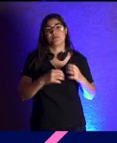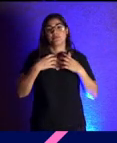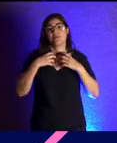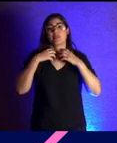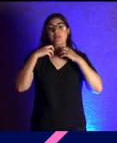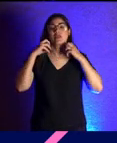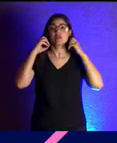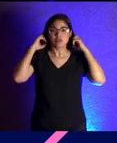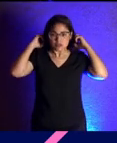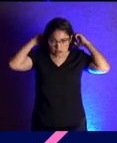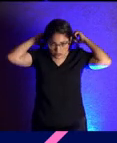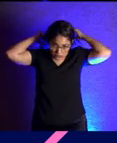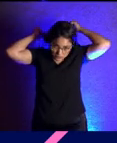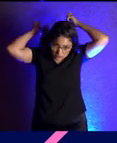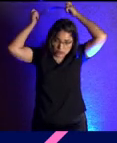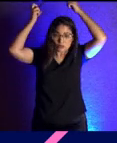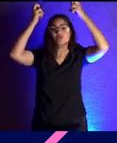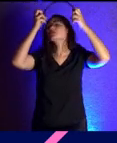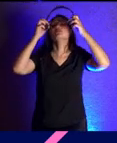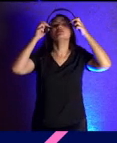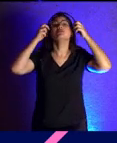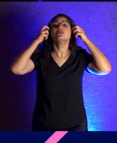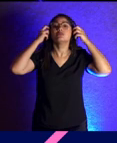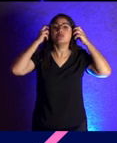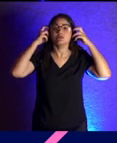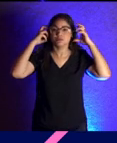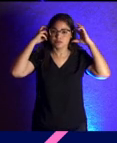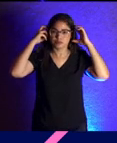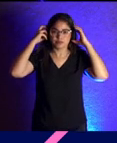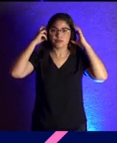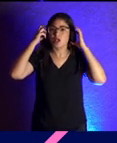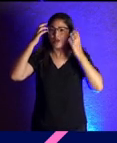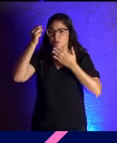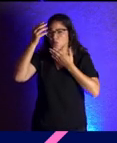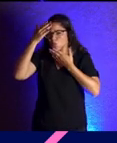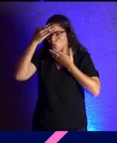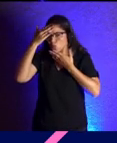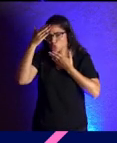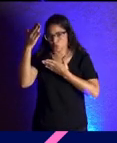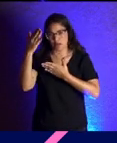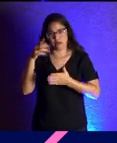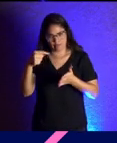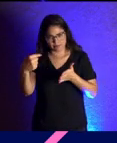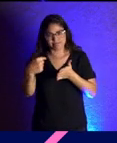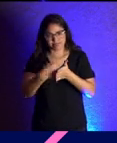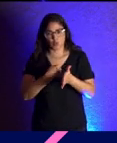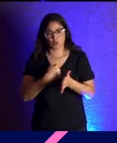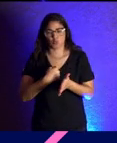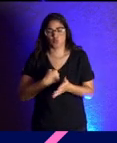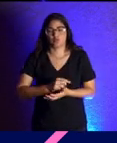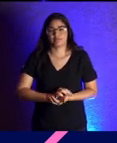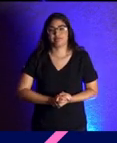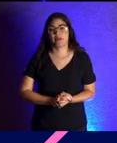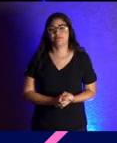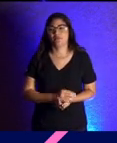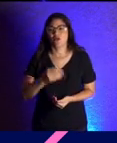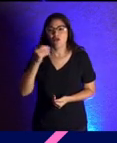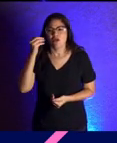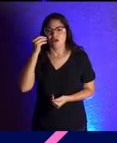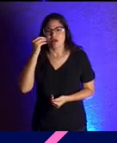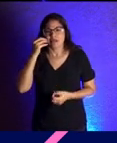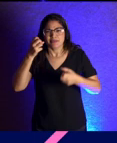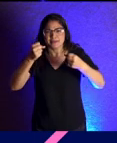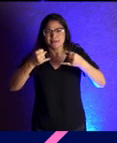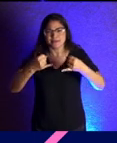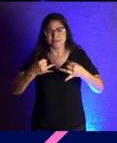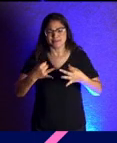Muchas gracias por sus preguntas. Sí, lo que hemos visto es que esto puede intentar aplicar a todo este tipo de herramientas, no solo